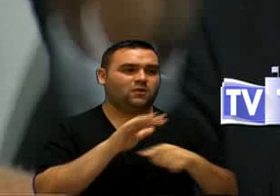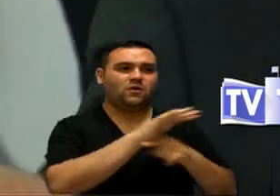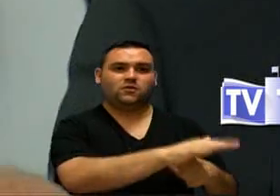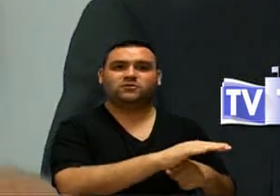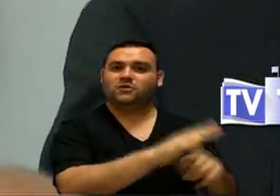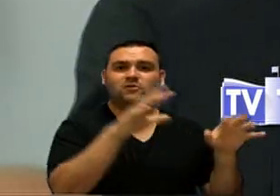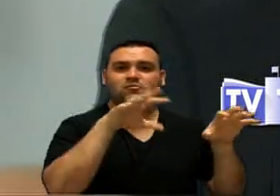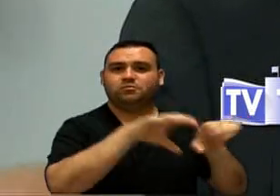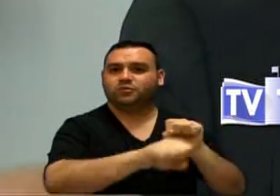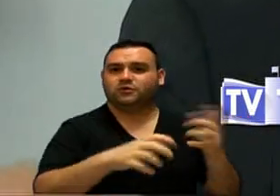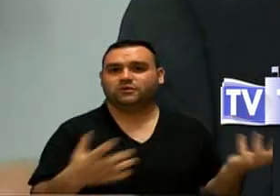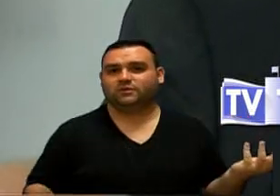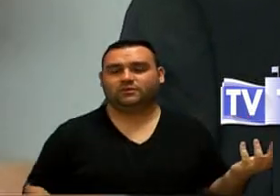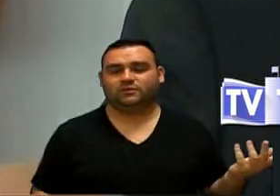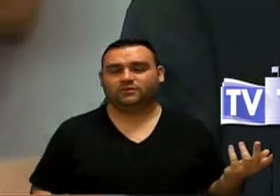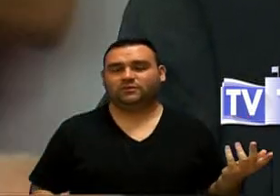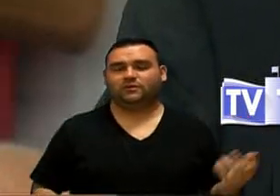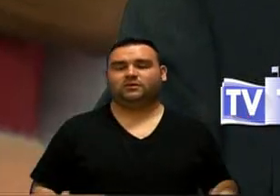não tomou posse,